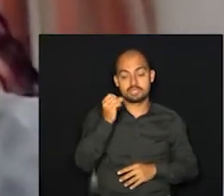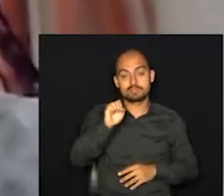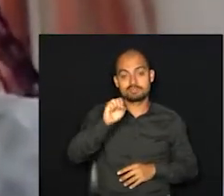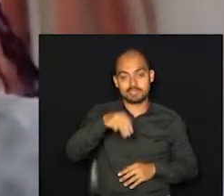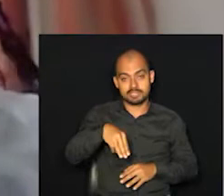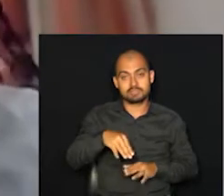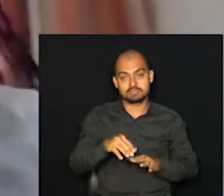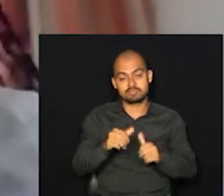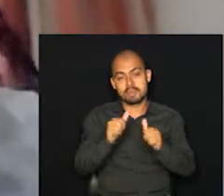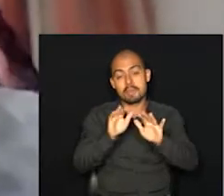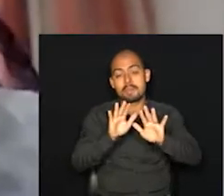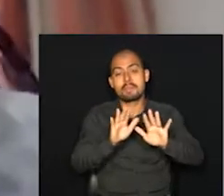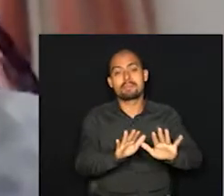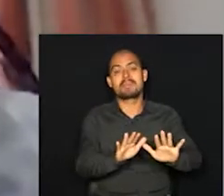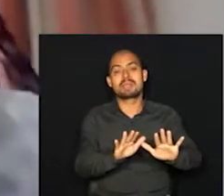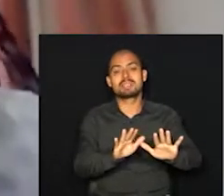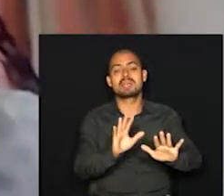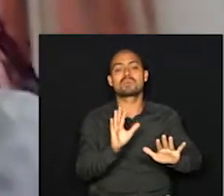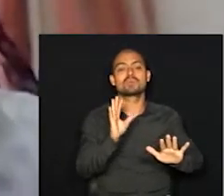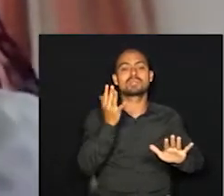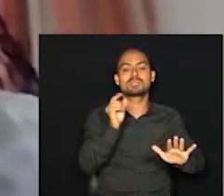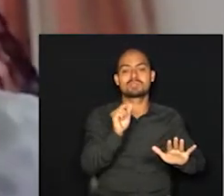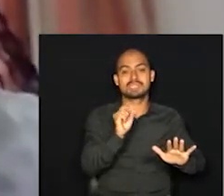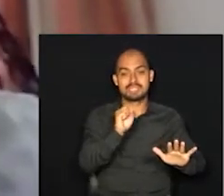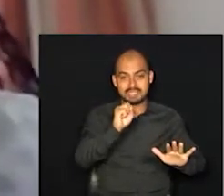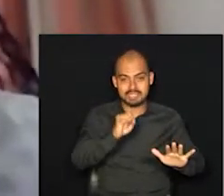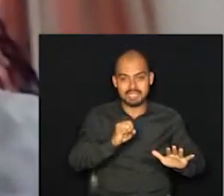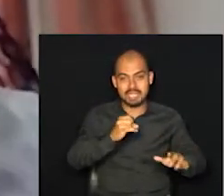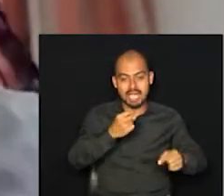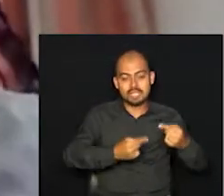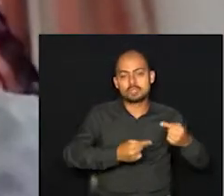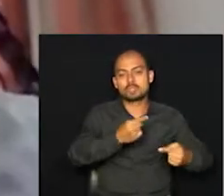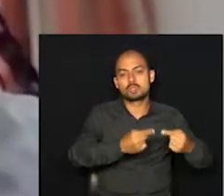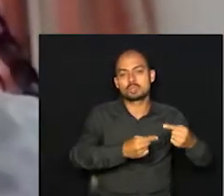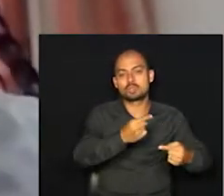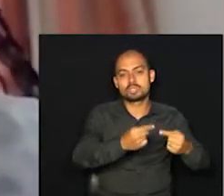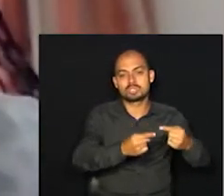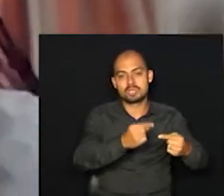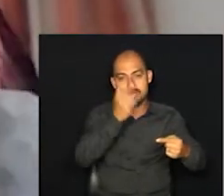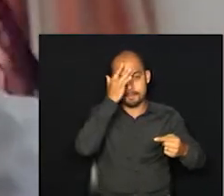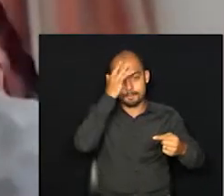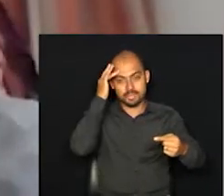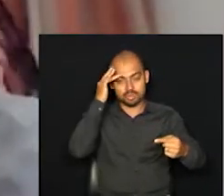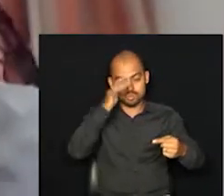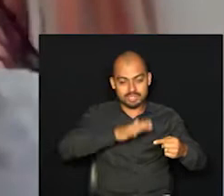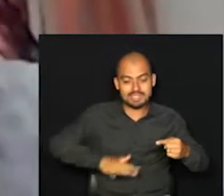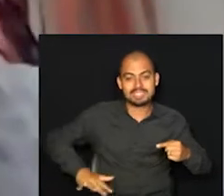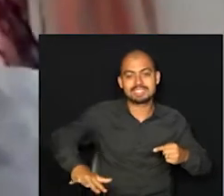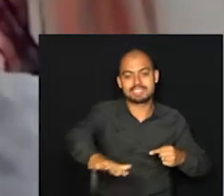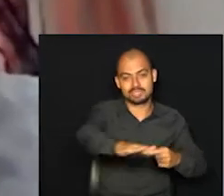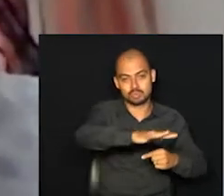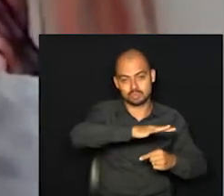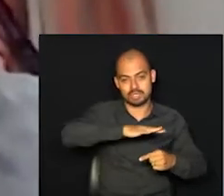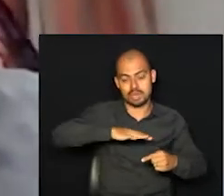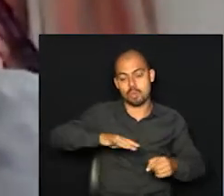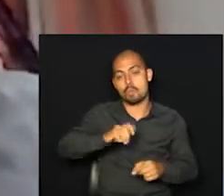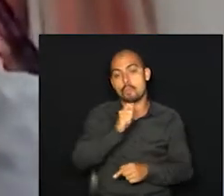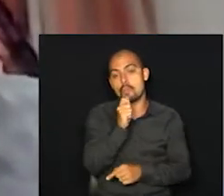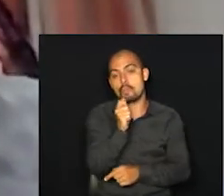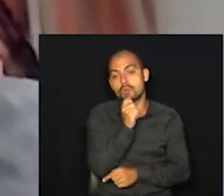humana importa só acontece, só é discutido quando é uma coisa que atinge a população de uma maneira em geral. Por